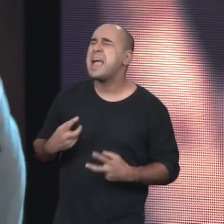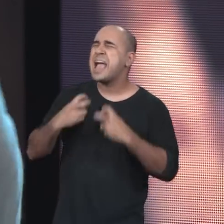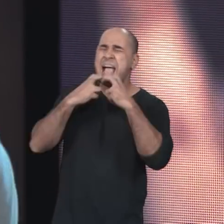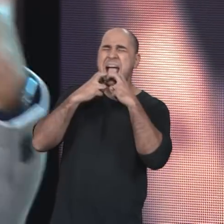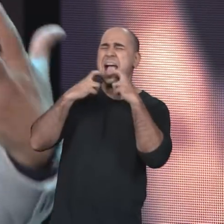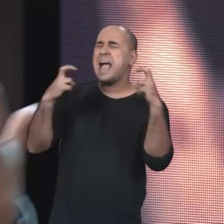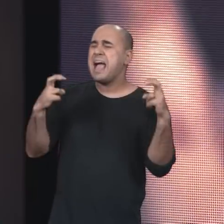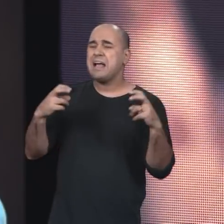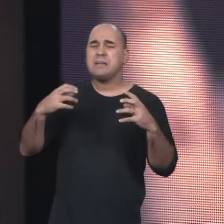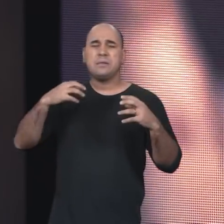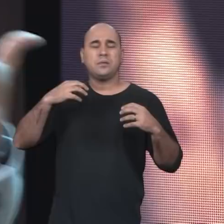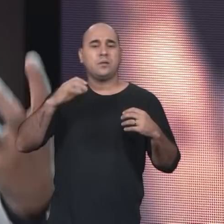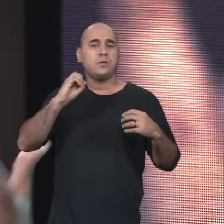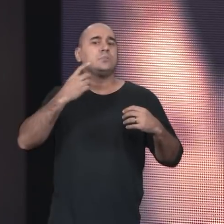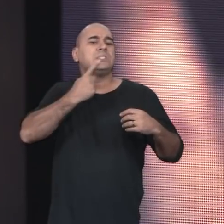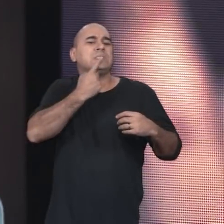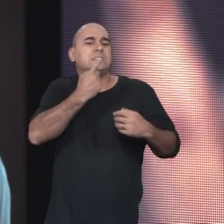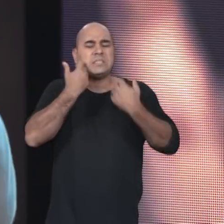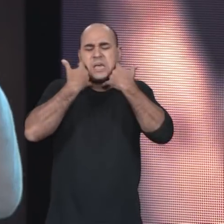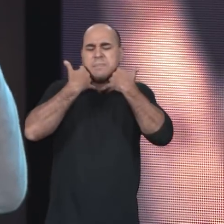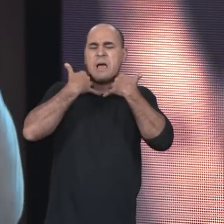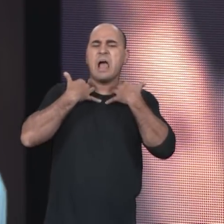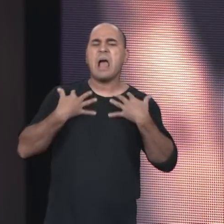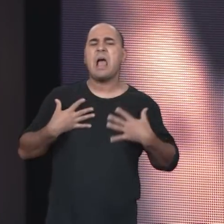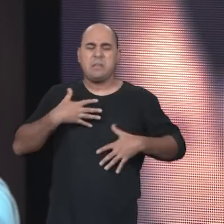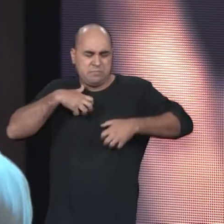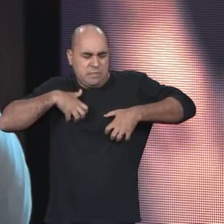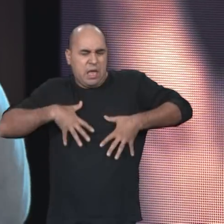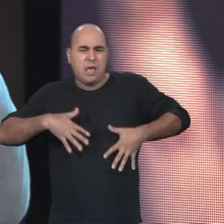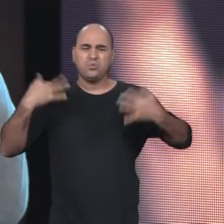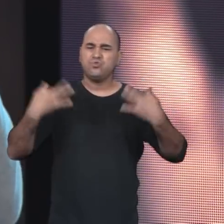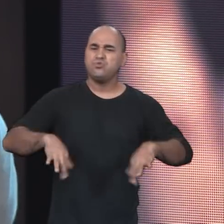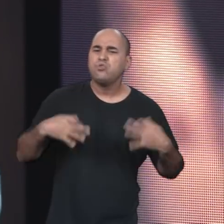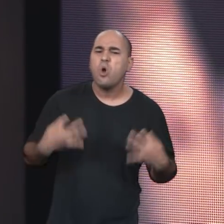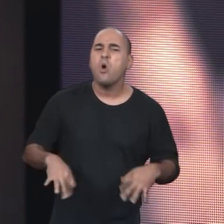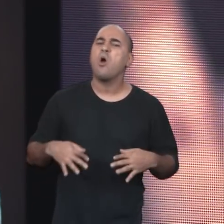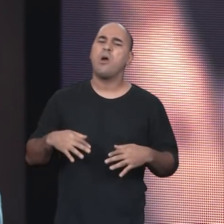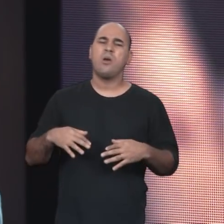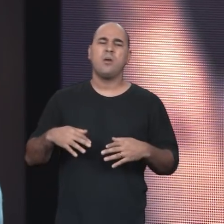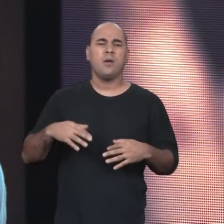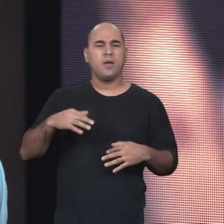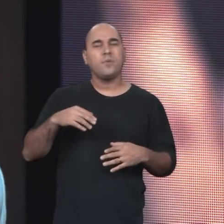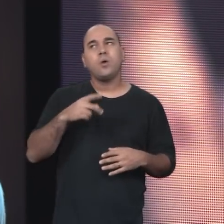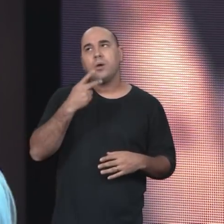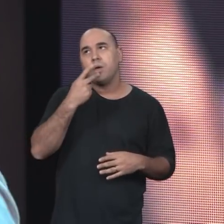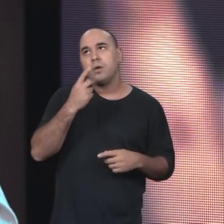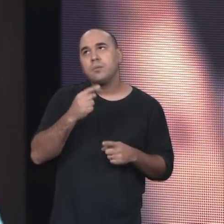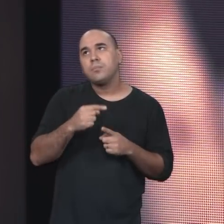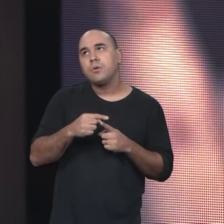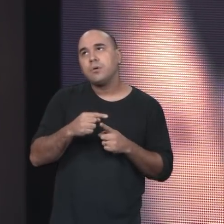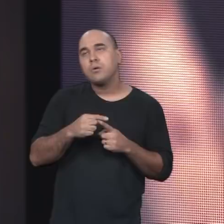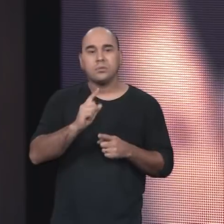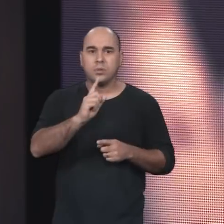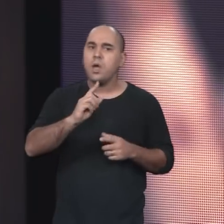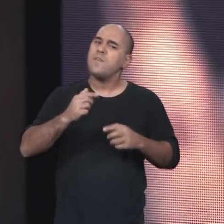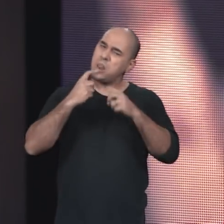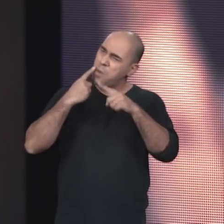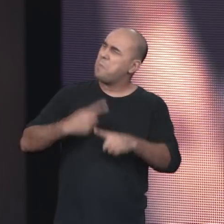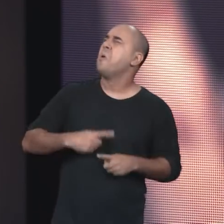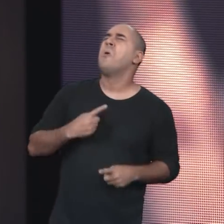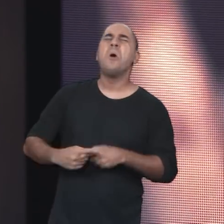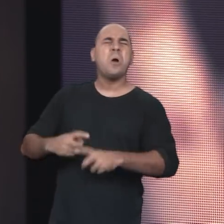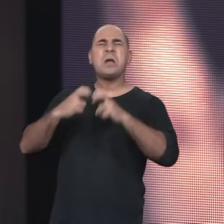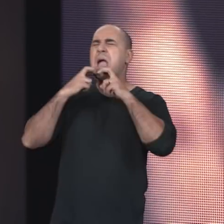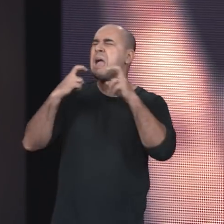boca por alguma hemorragia interna causada pelas feridas, a dor. Lembra, Isaías falou, não haveria nele nenhuma beleza que